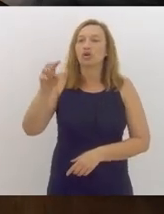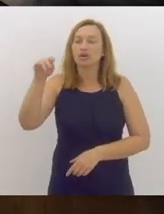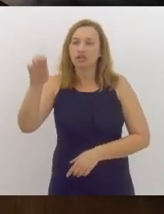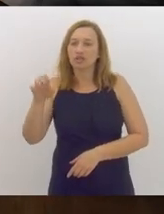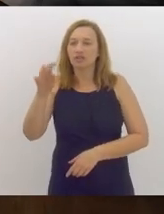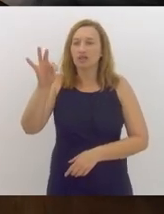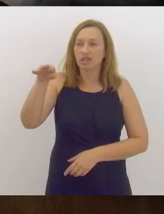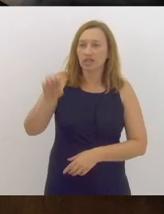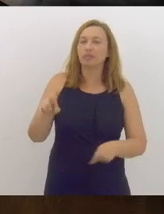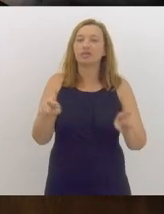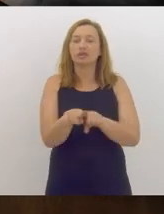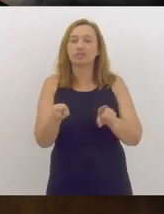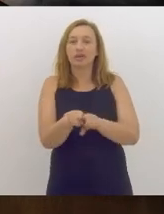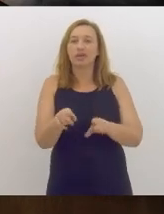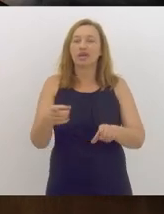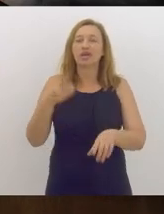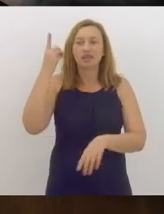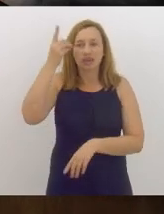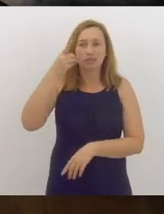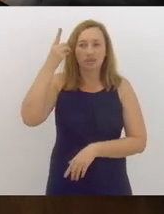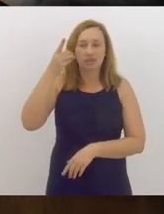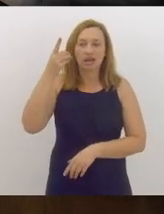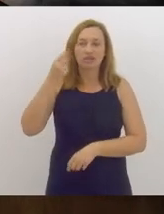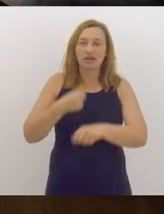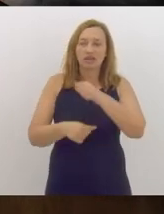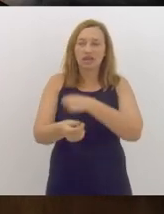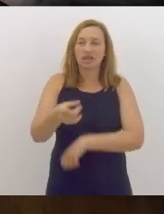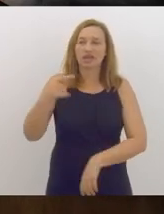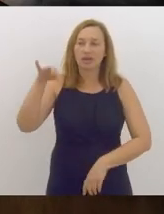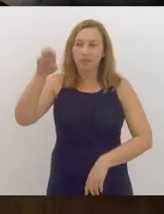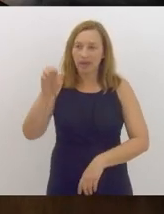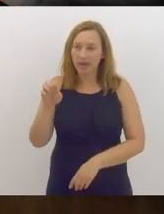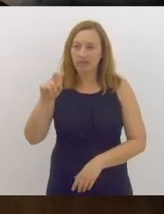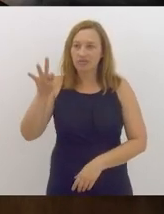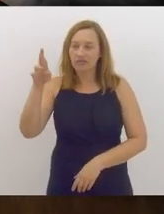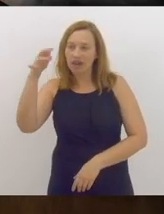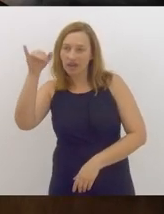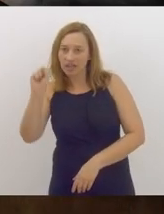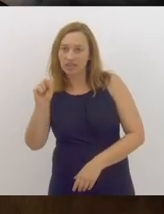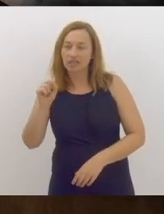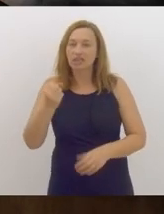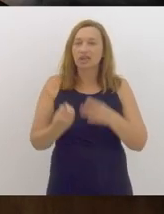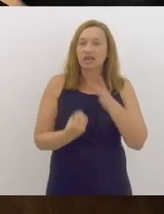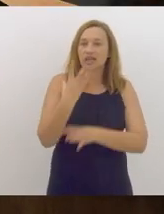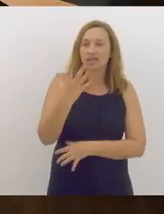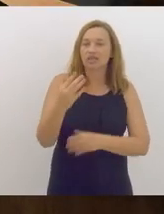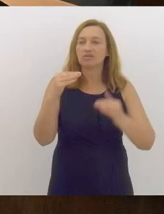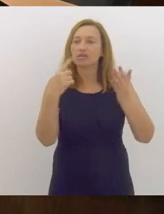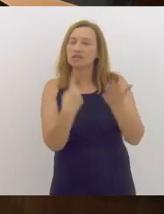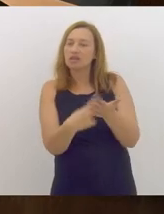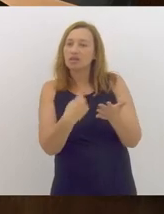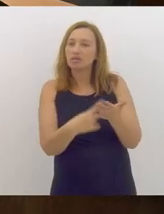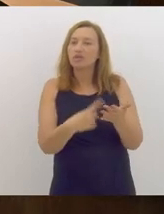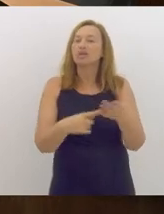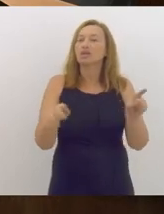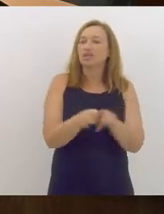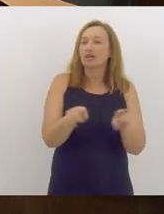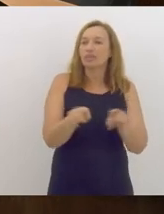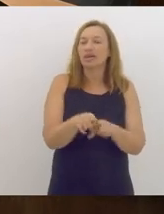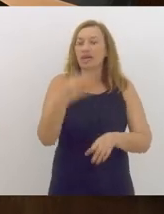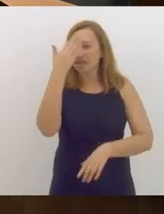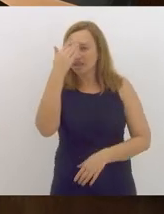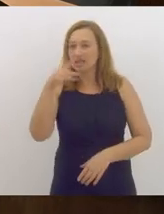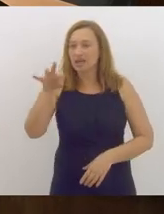ao nosso eterno deputado Lindbergh Farias, também tão fundamental na construção desse acordo. Agradecer Ricardo, Cadu e